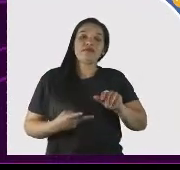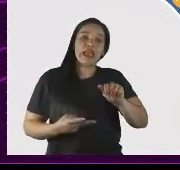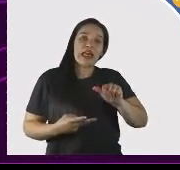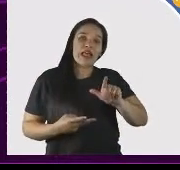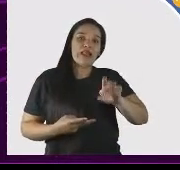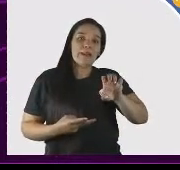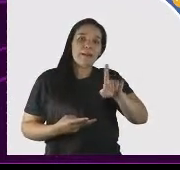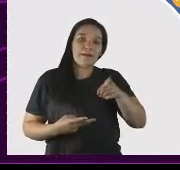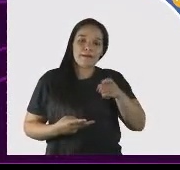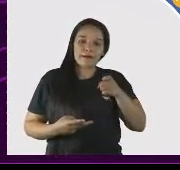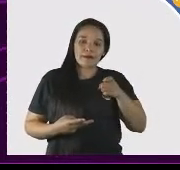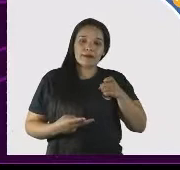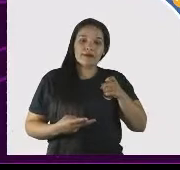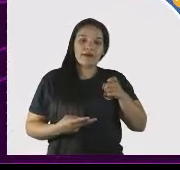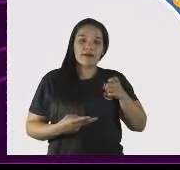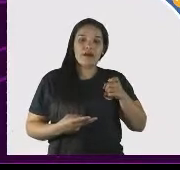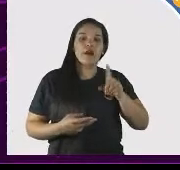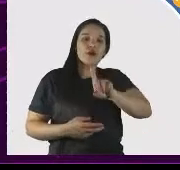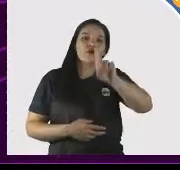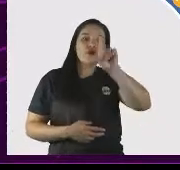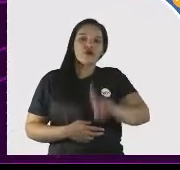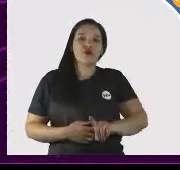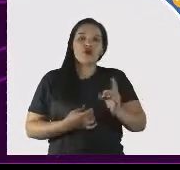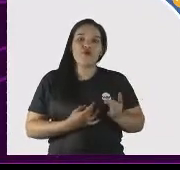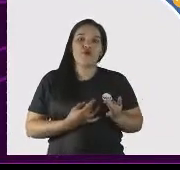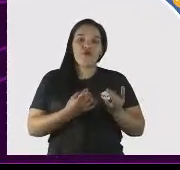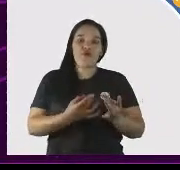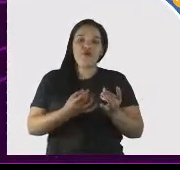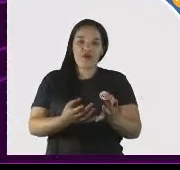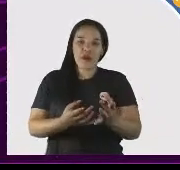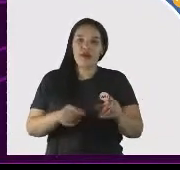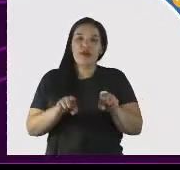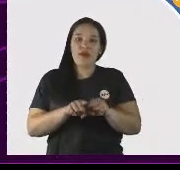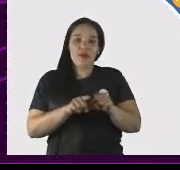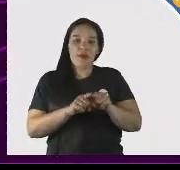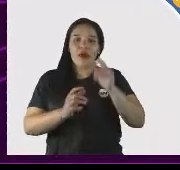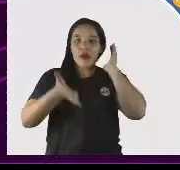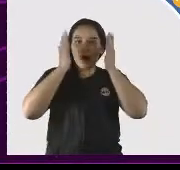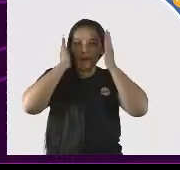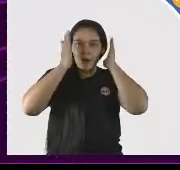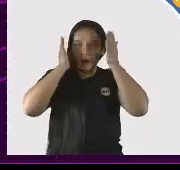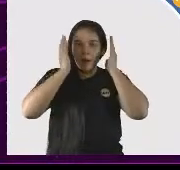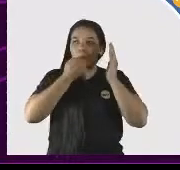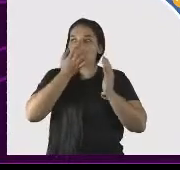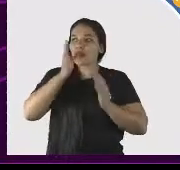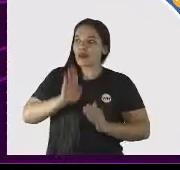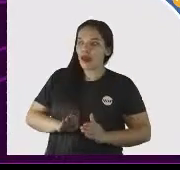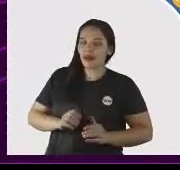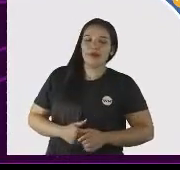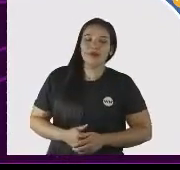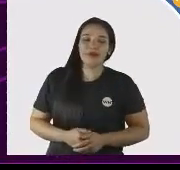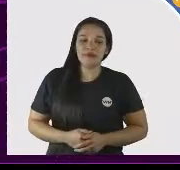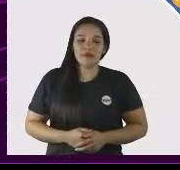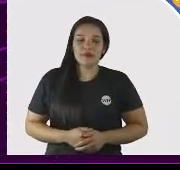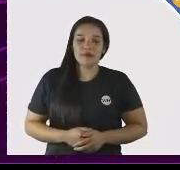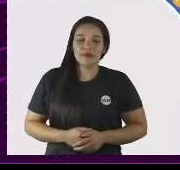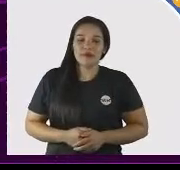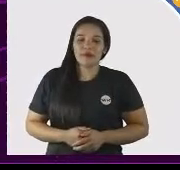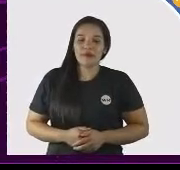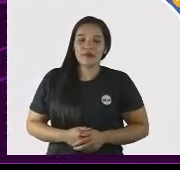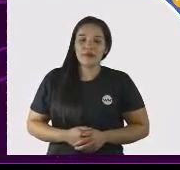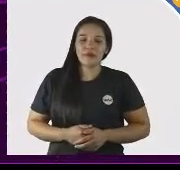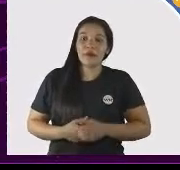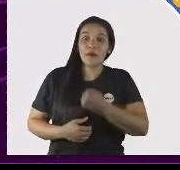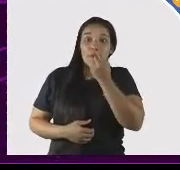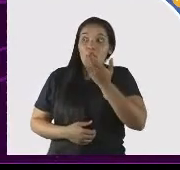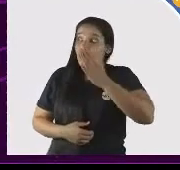Note que o diretor de vendas e soluções de transporte da Scania no Brasil como vai Alex tudo bem Boa tarde Oi como é que vai Bruno